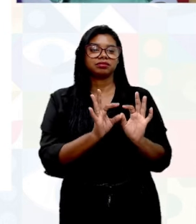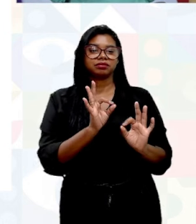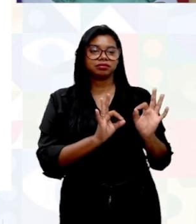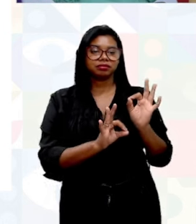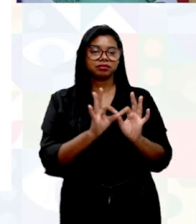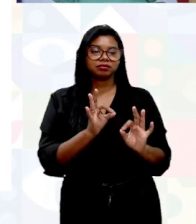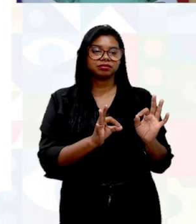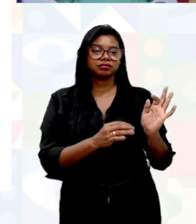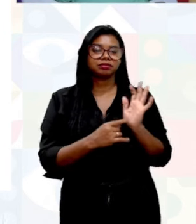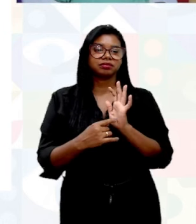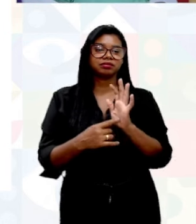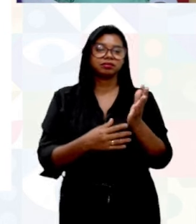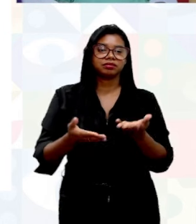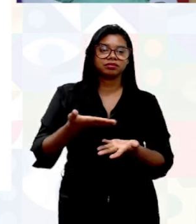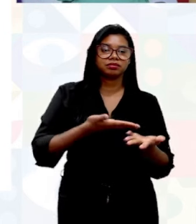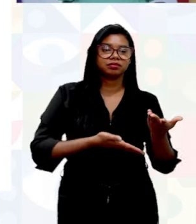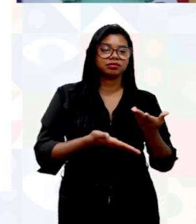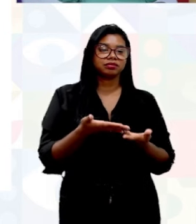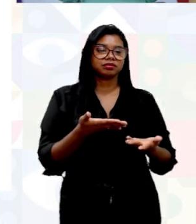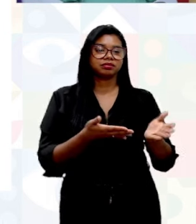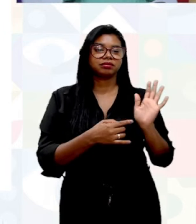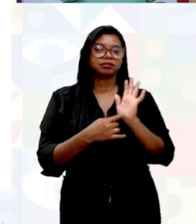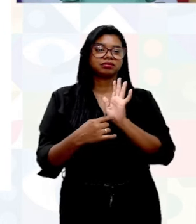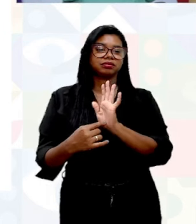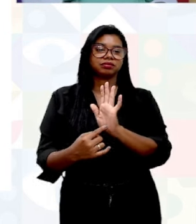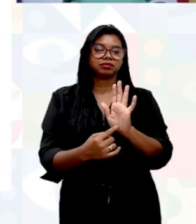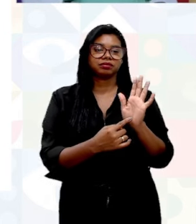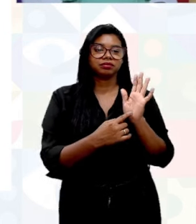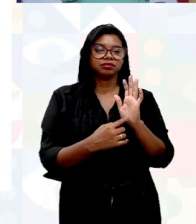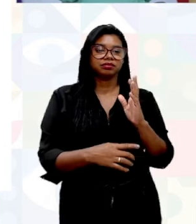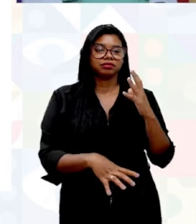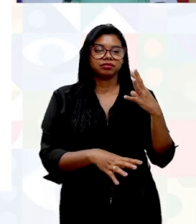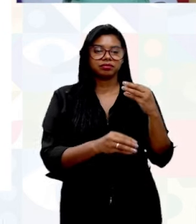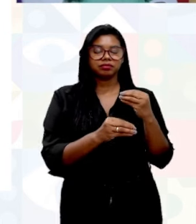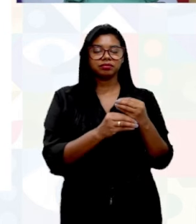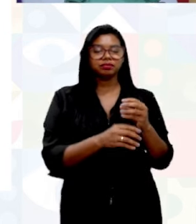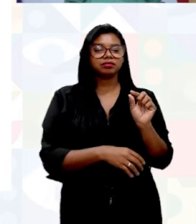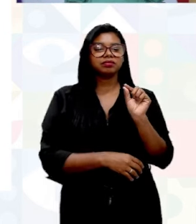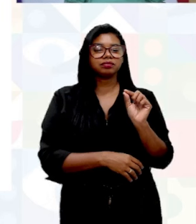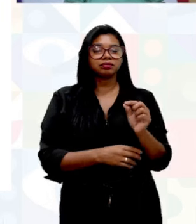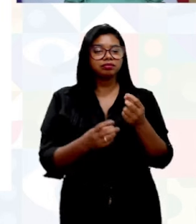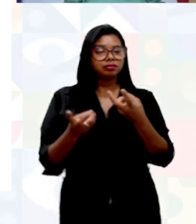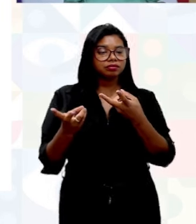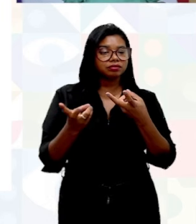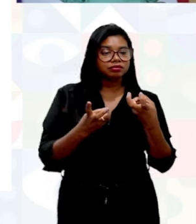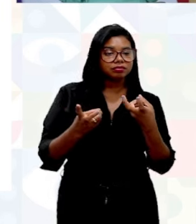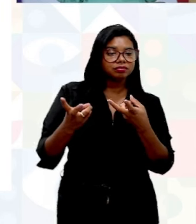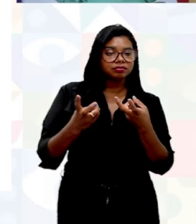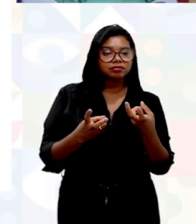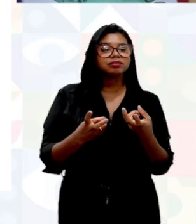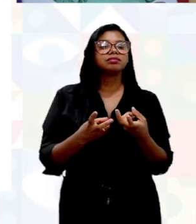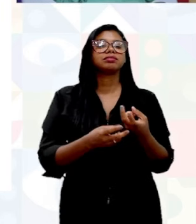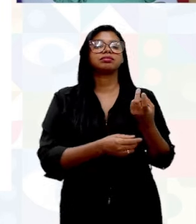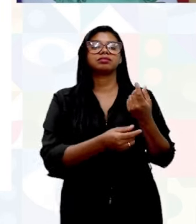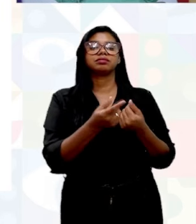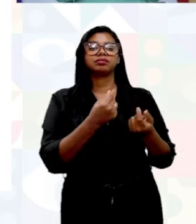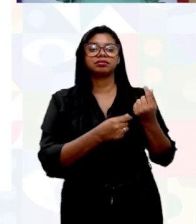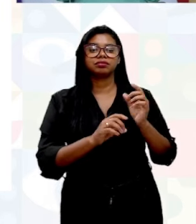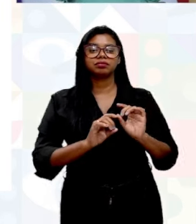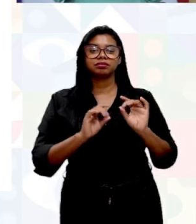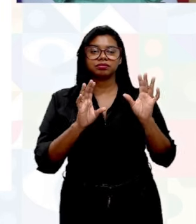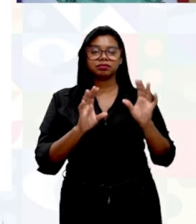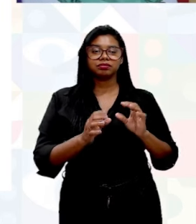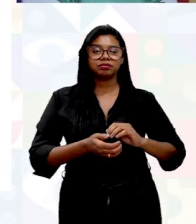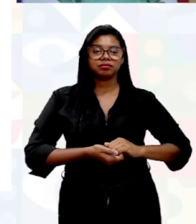de cooperação. Ambos vão se apresentar dizendo que se interessam pelaquela negociação, tá? Então,